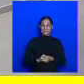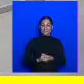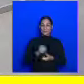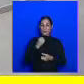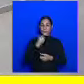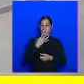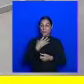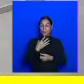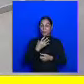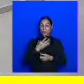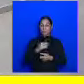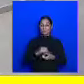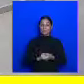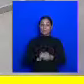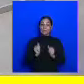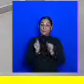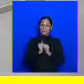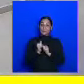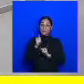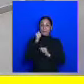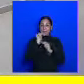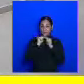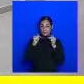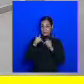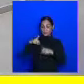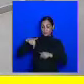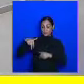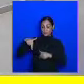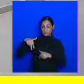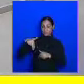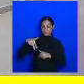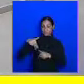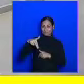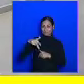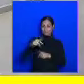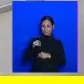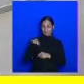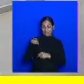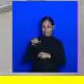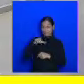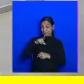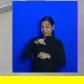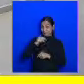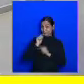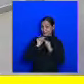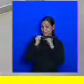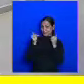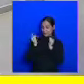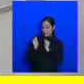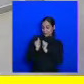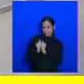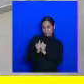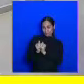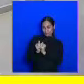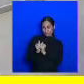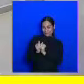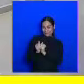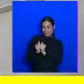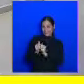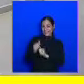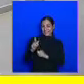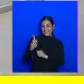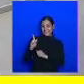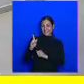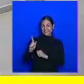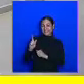muito bem Vou só esperar a Gabriela chegar aqui do meu lado porque ela é pequena é quente tem que estar do meu lado né